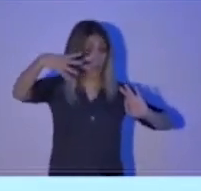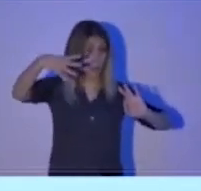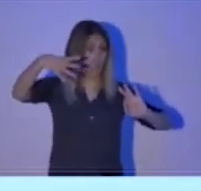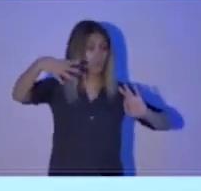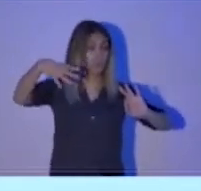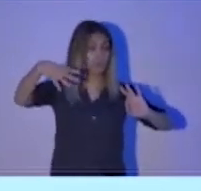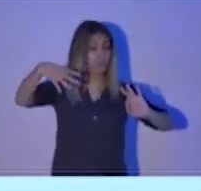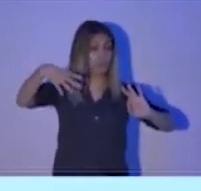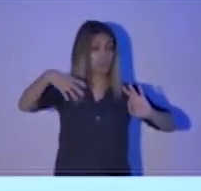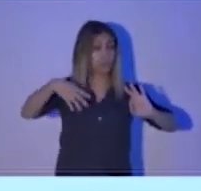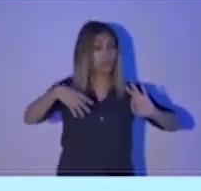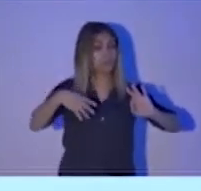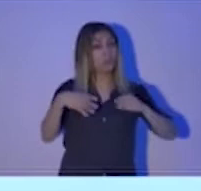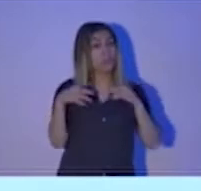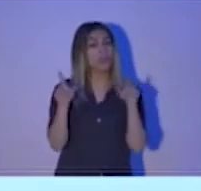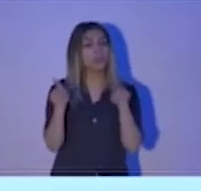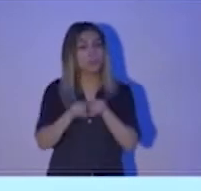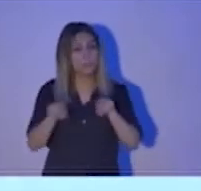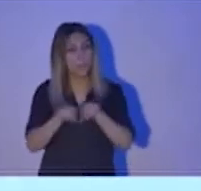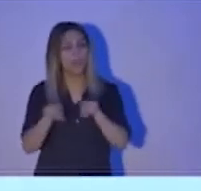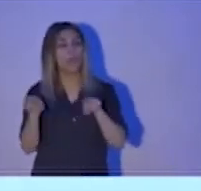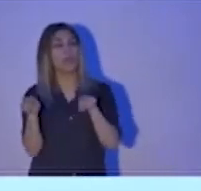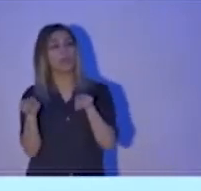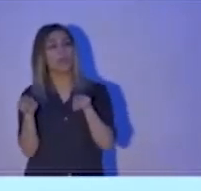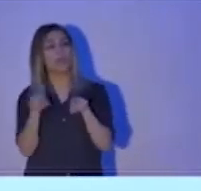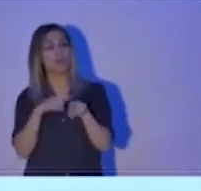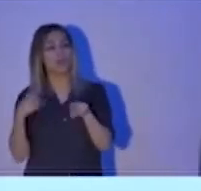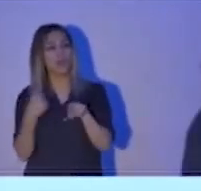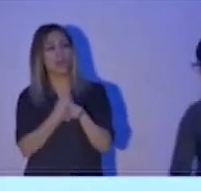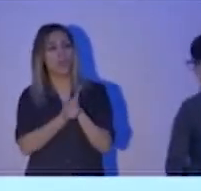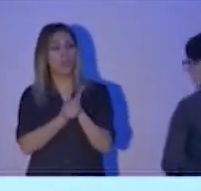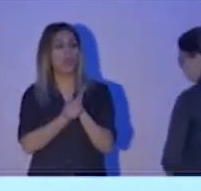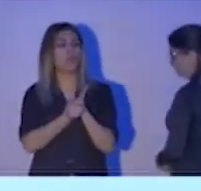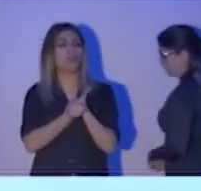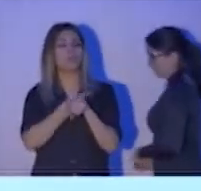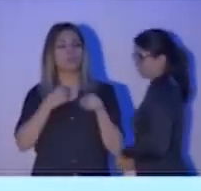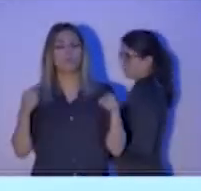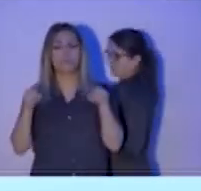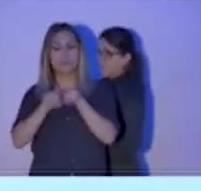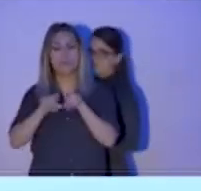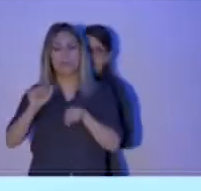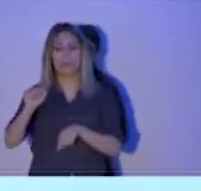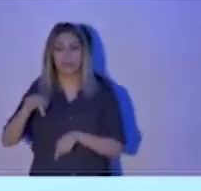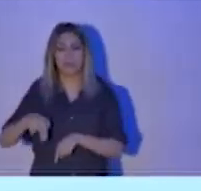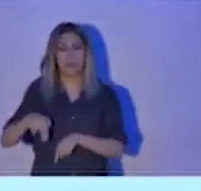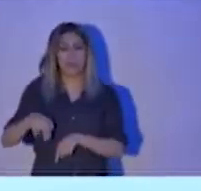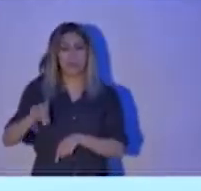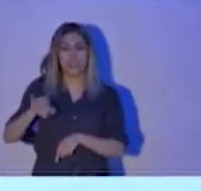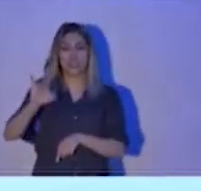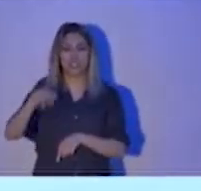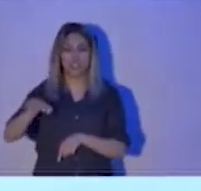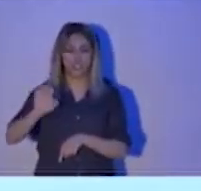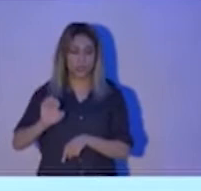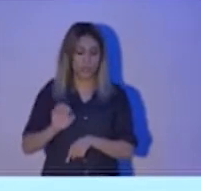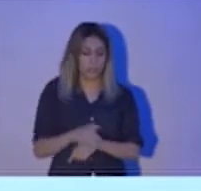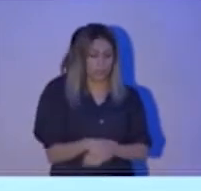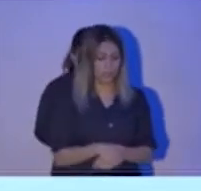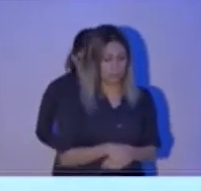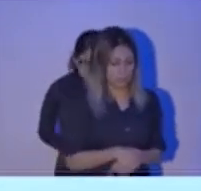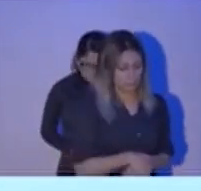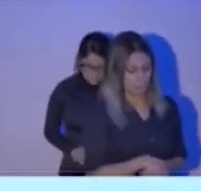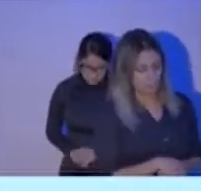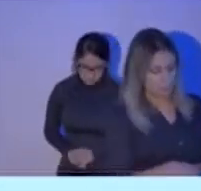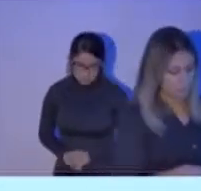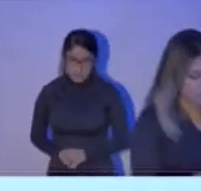redistribuição, também estamos alinhados com o Undime, no sentido de que é preciso repensar essa forma